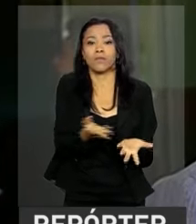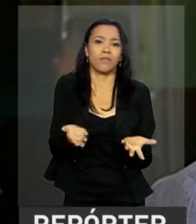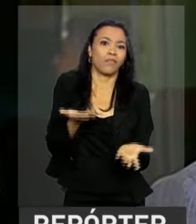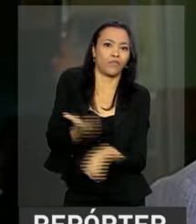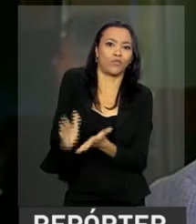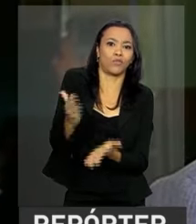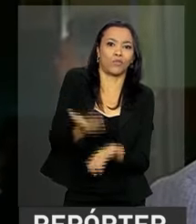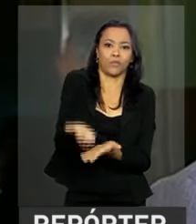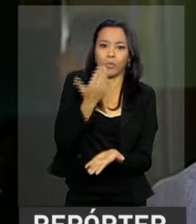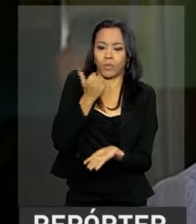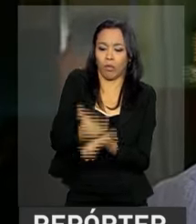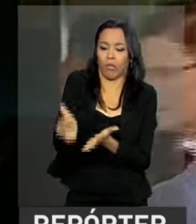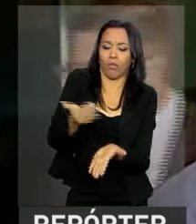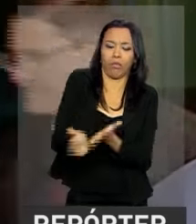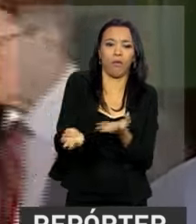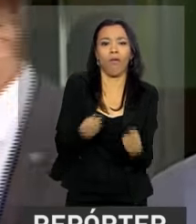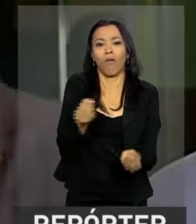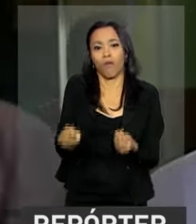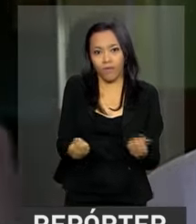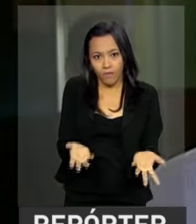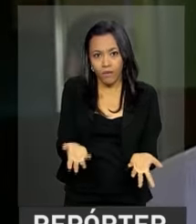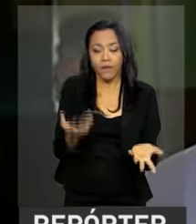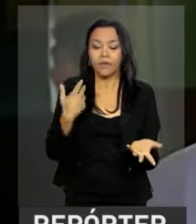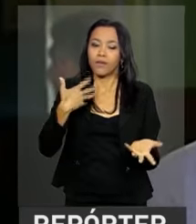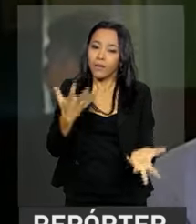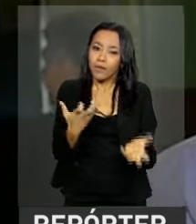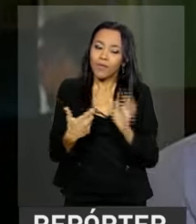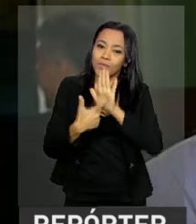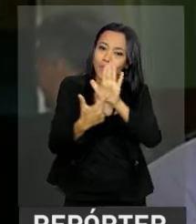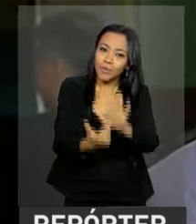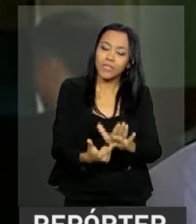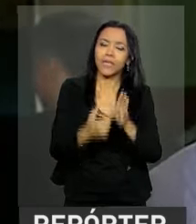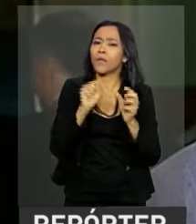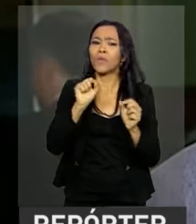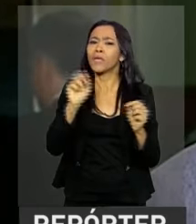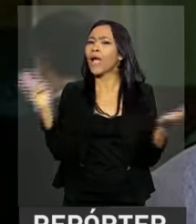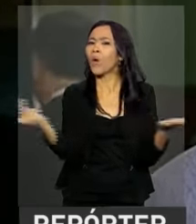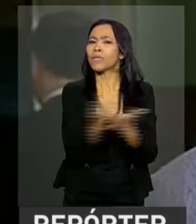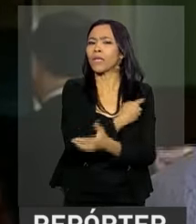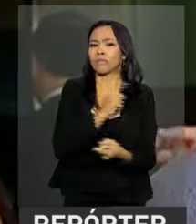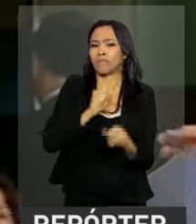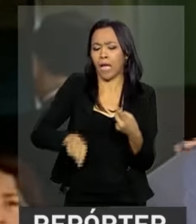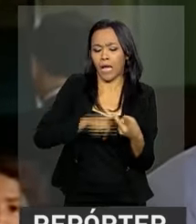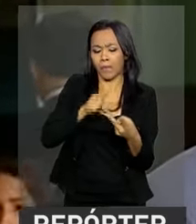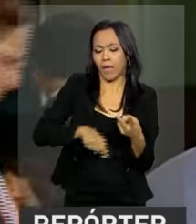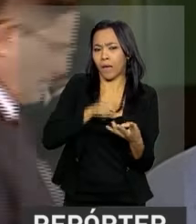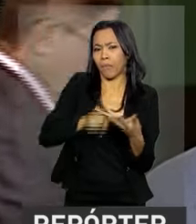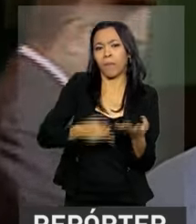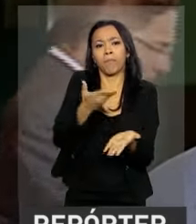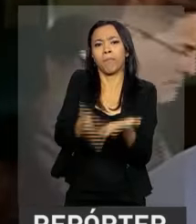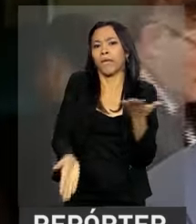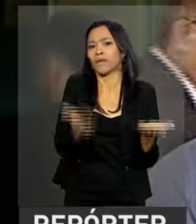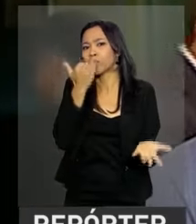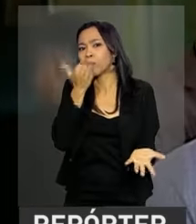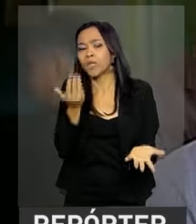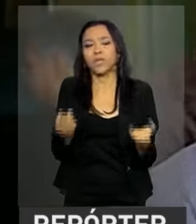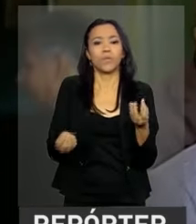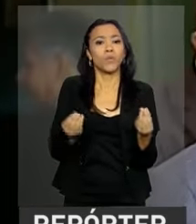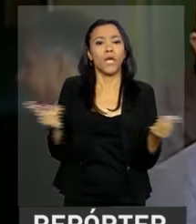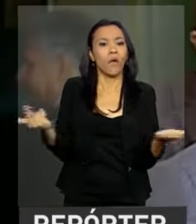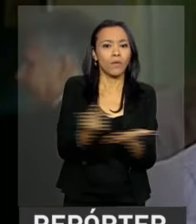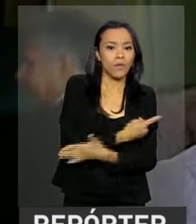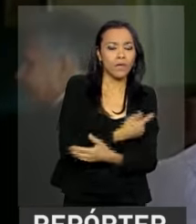nós queremos colocar em evidência os fatores que levam à perda de alimentos sejam a perda dessa na